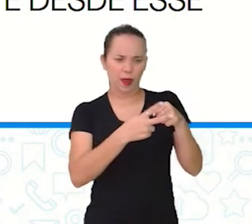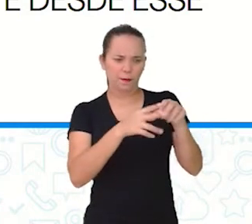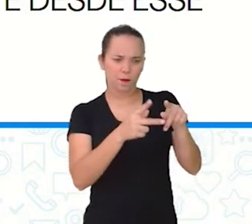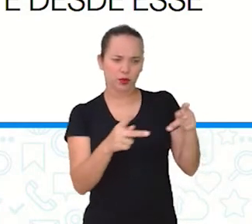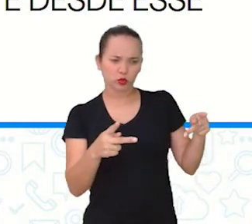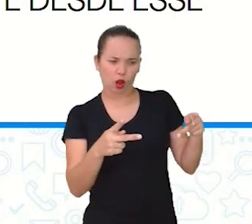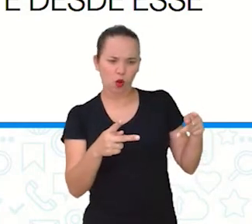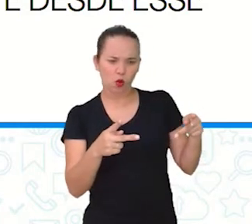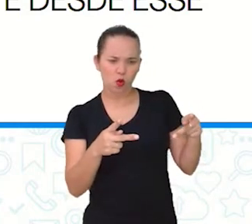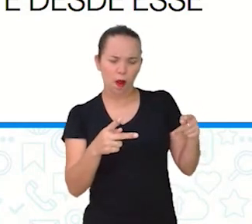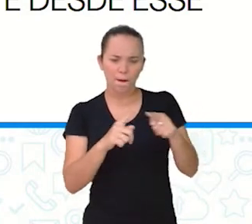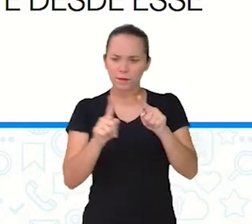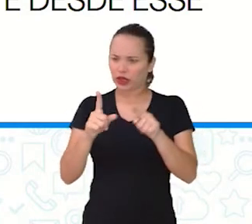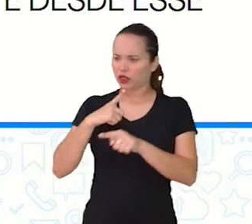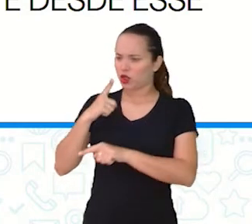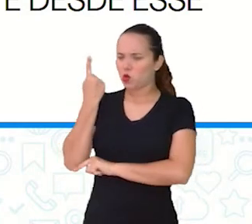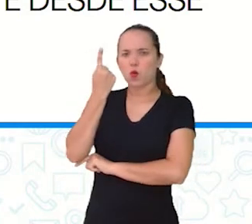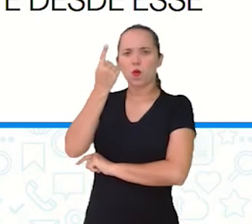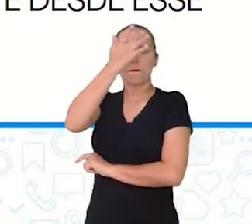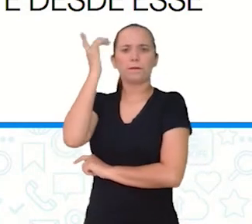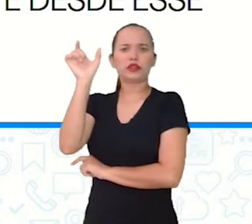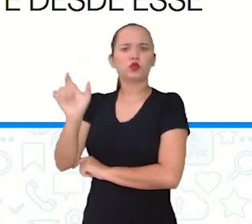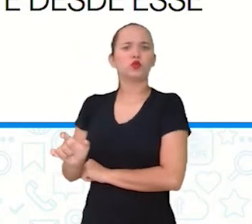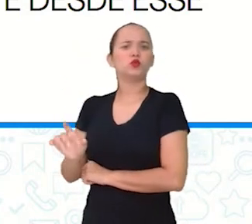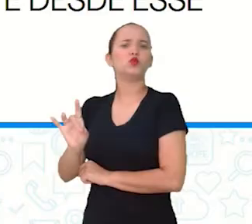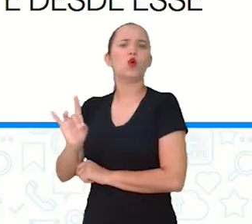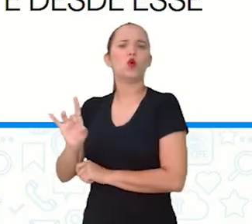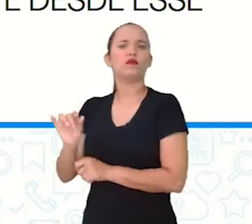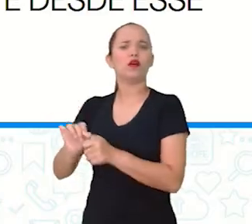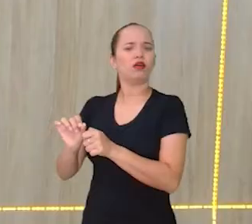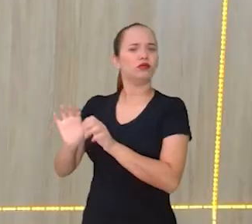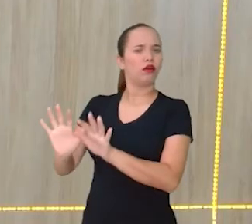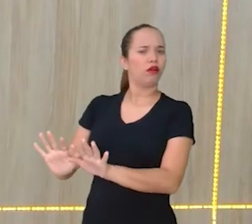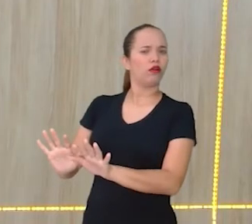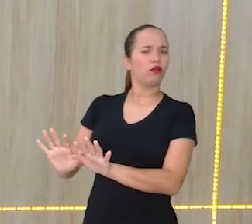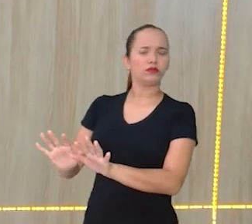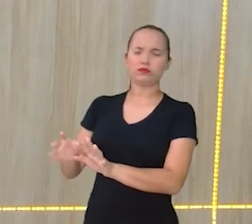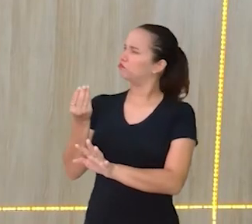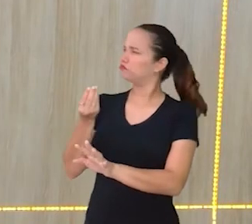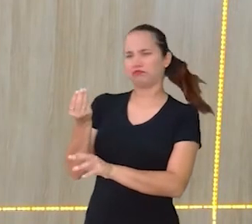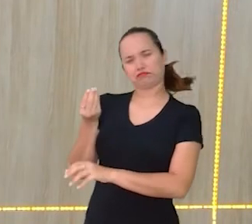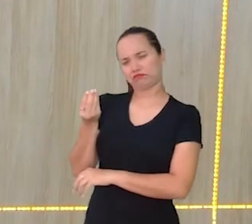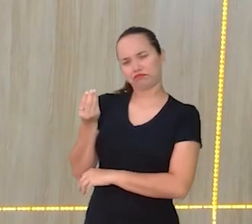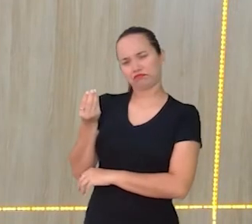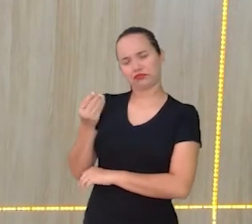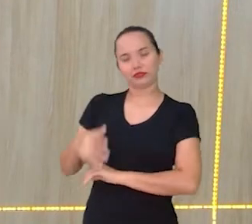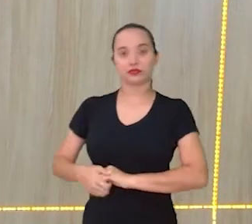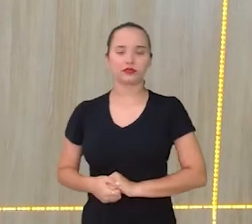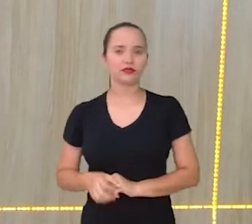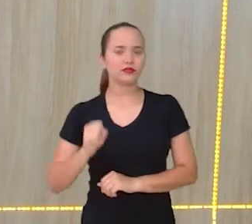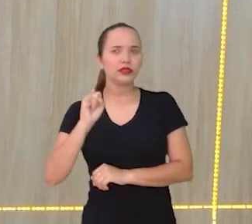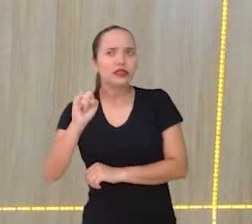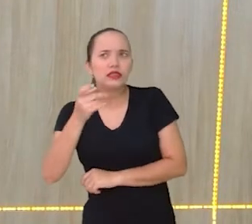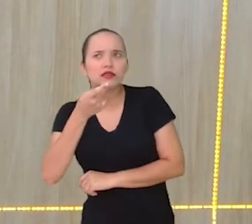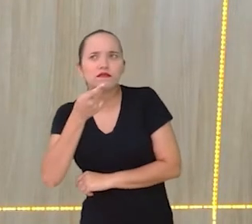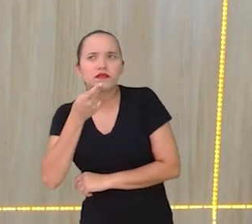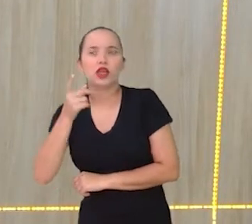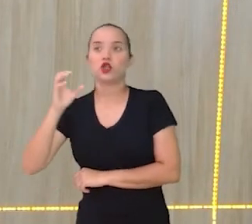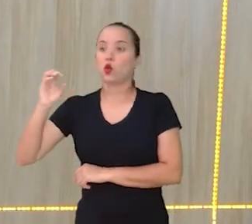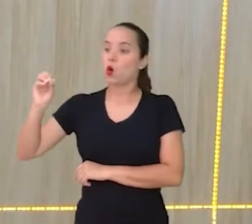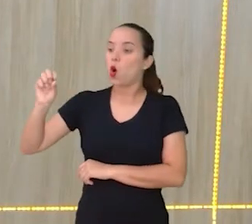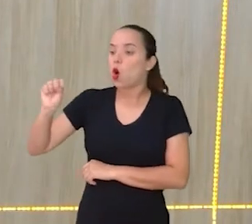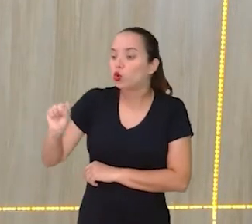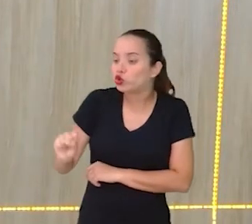no plural? Gostavam indica mais de uma pessoa, não é? Se eu dissesse os